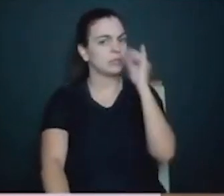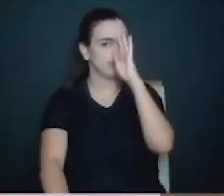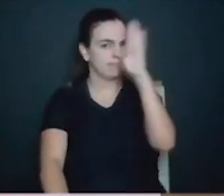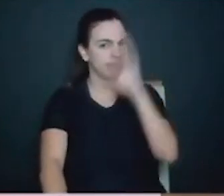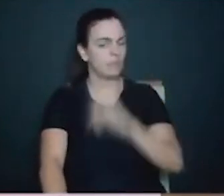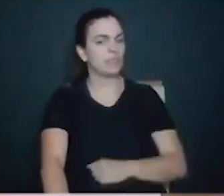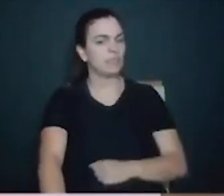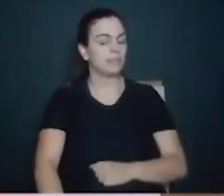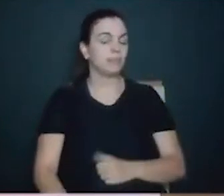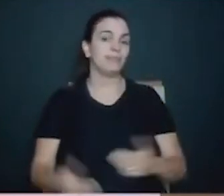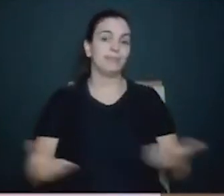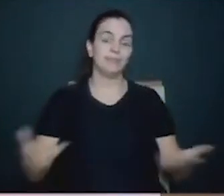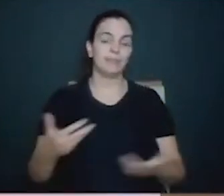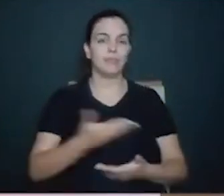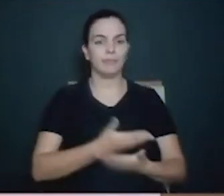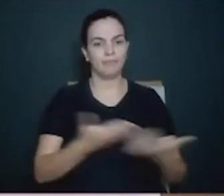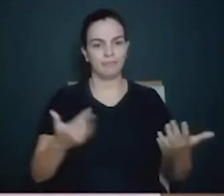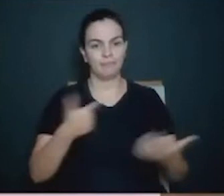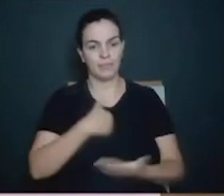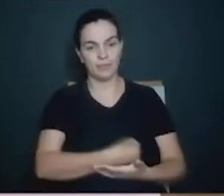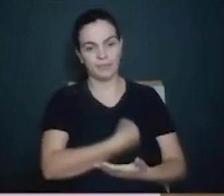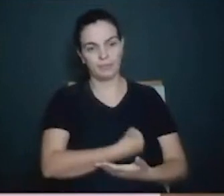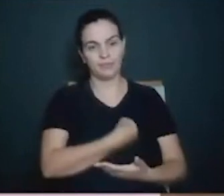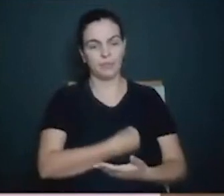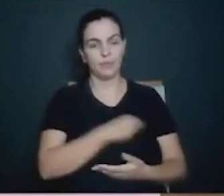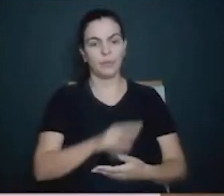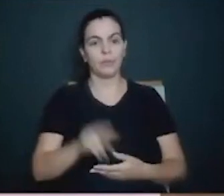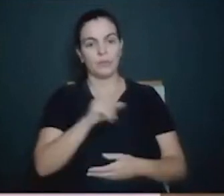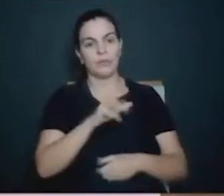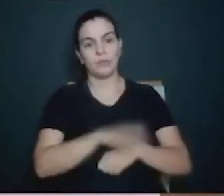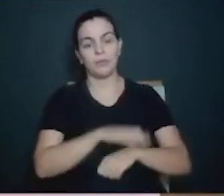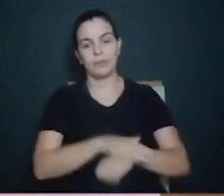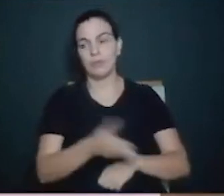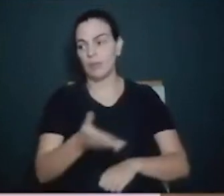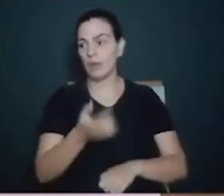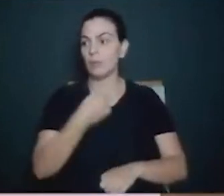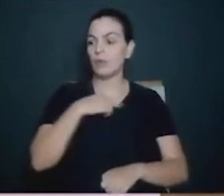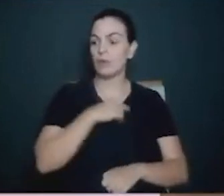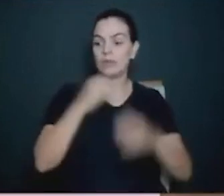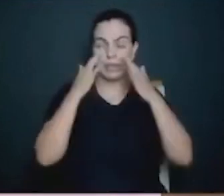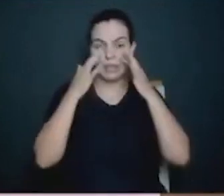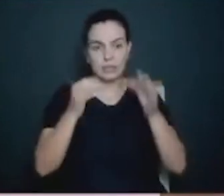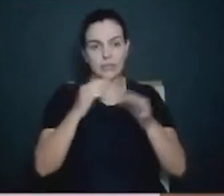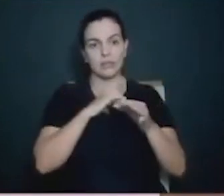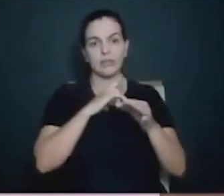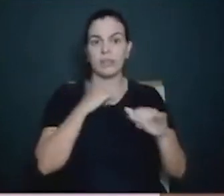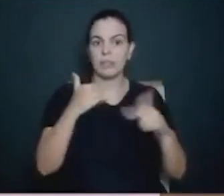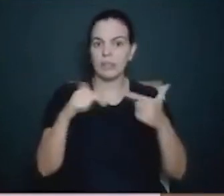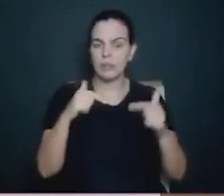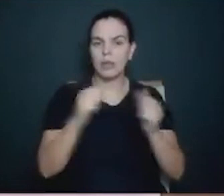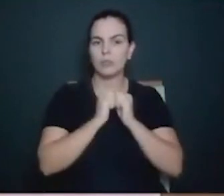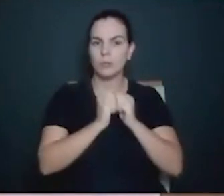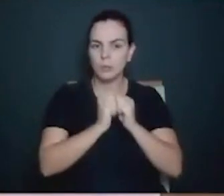aqui uso este horário para que a gente possa ficar atento e trabalhar juntos e unidos